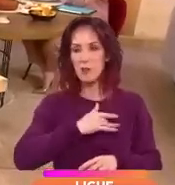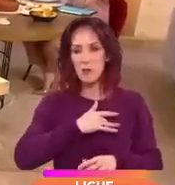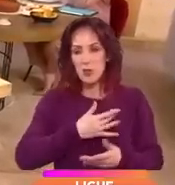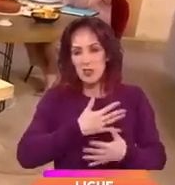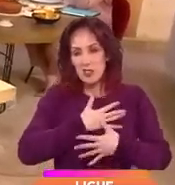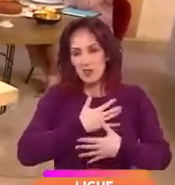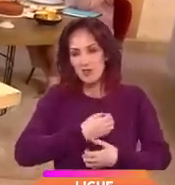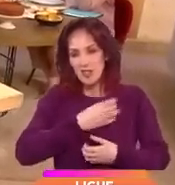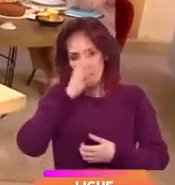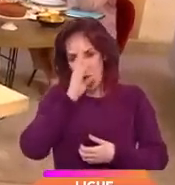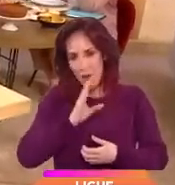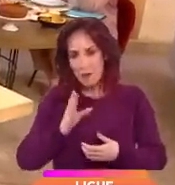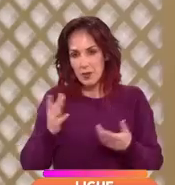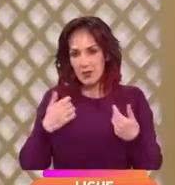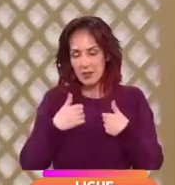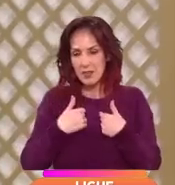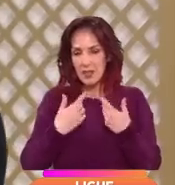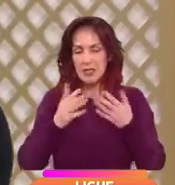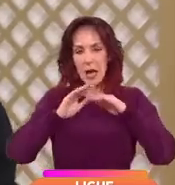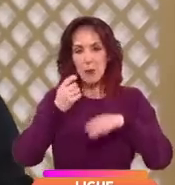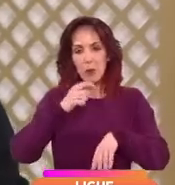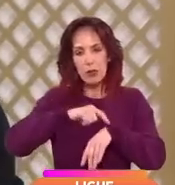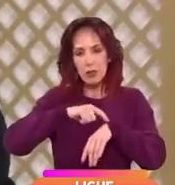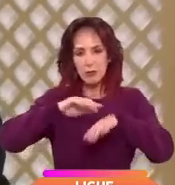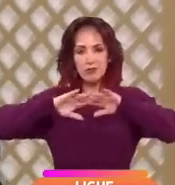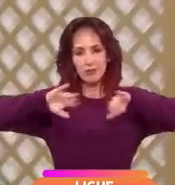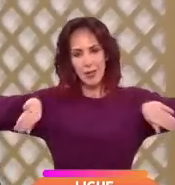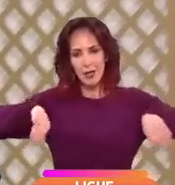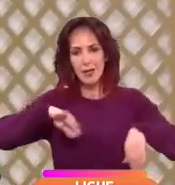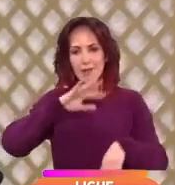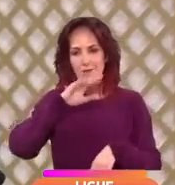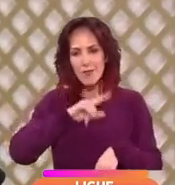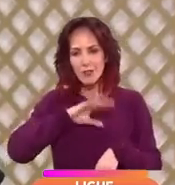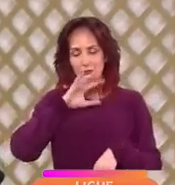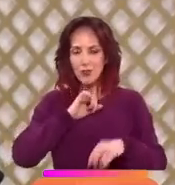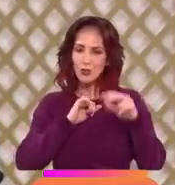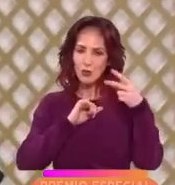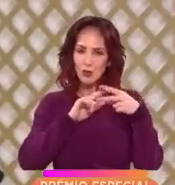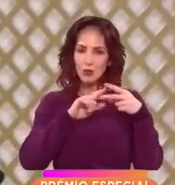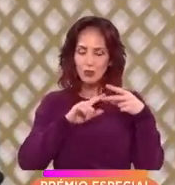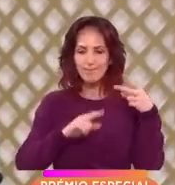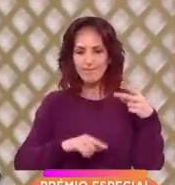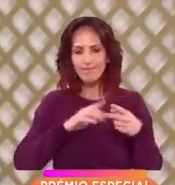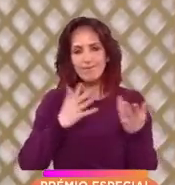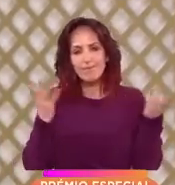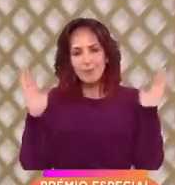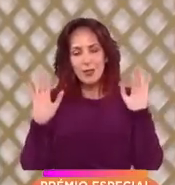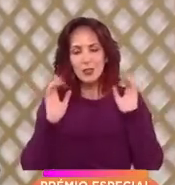como, não é sabido, separei-me há pouco tempo da mãe do Tomás e do Afonso, da Inês, mas foi